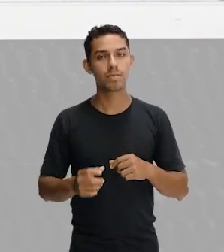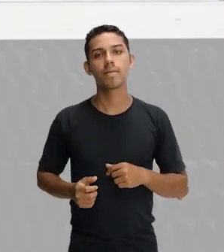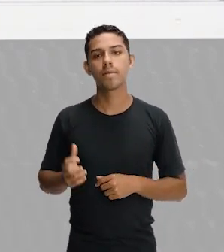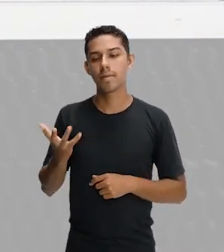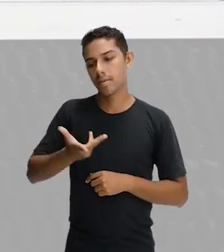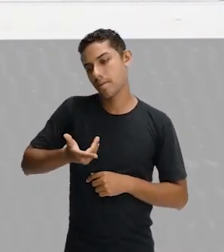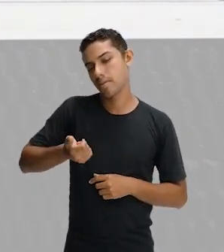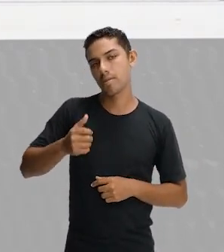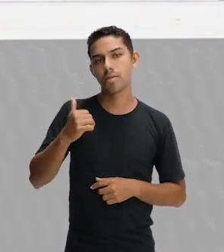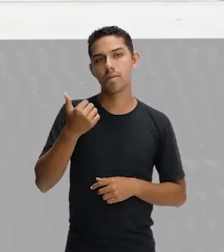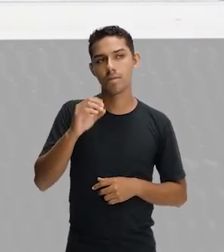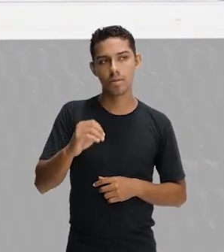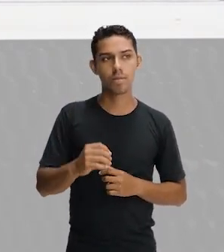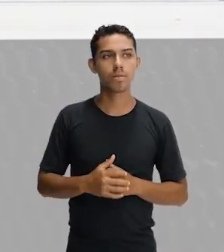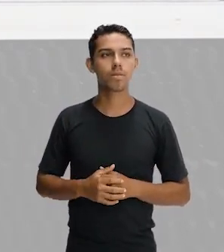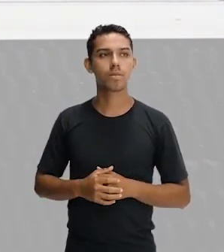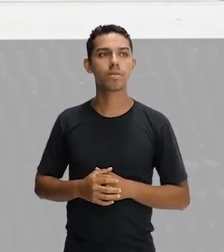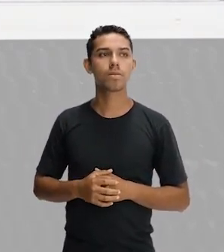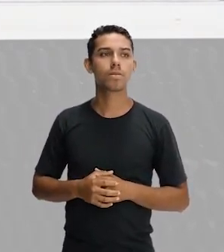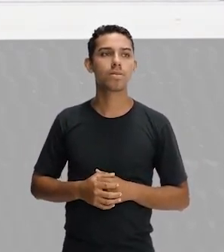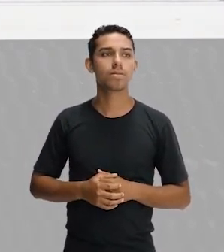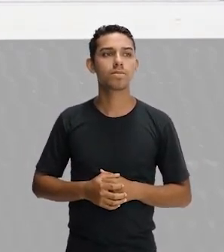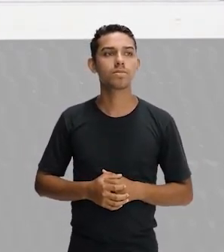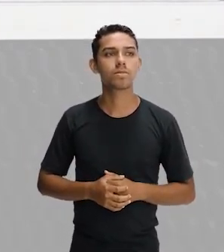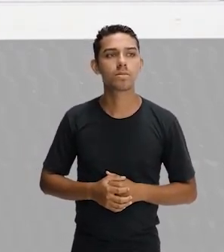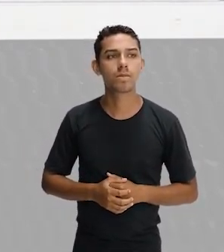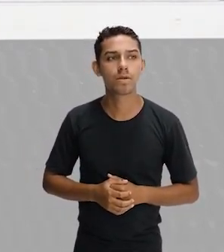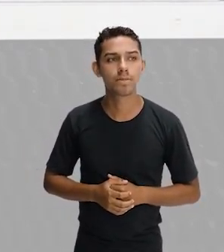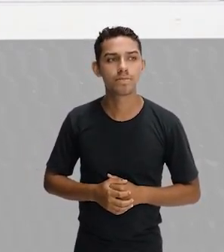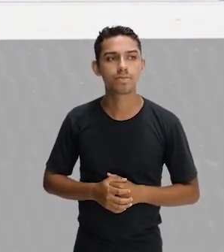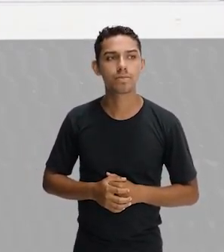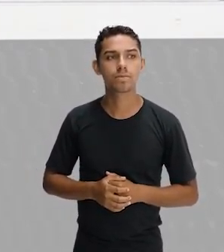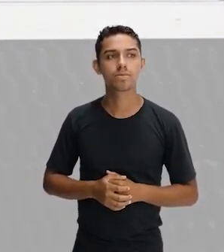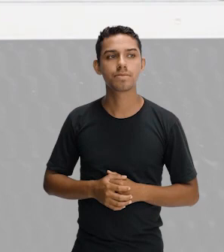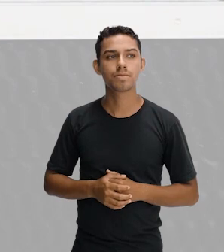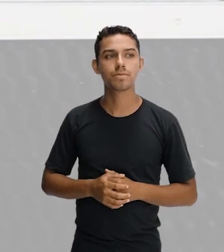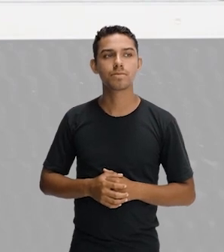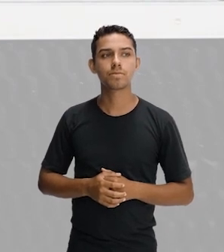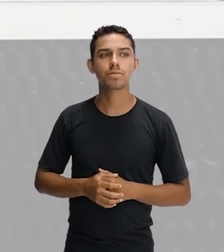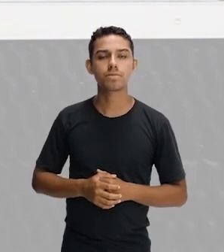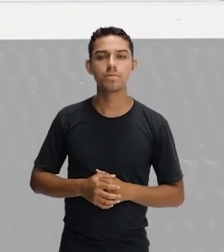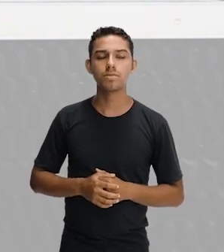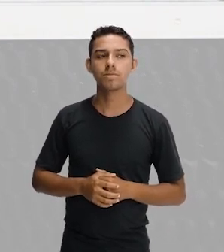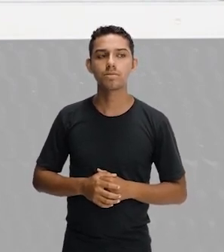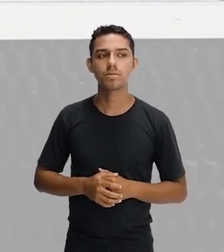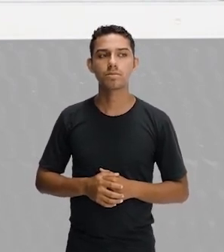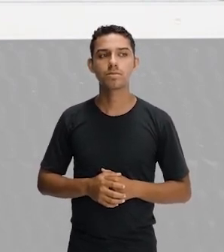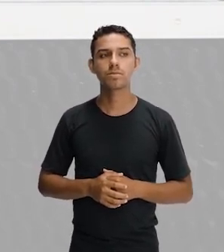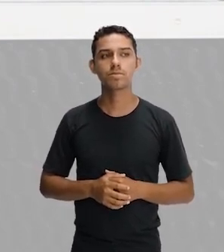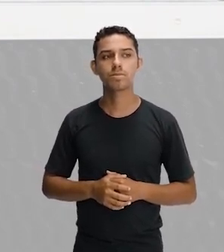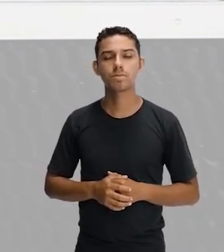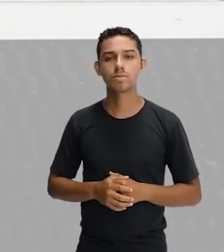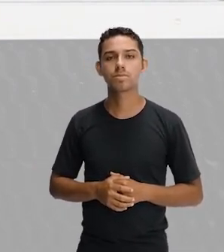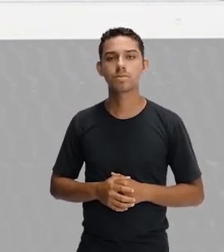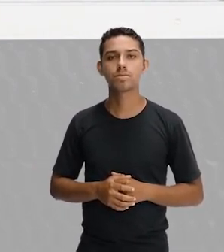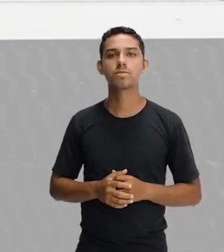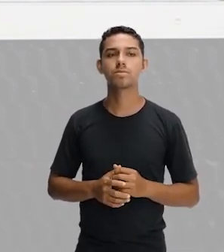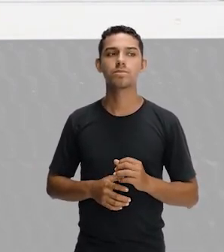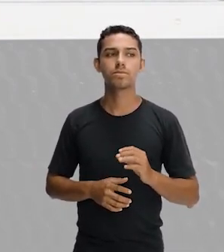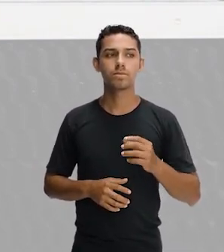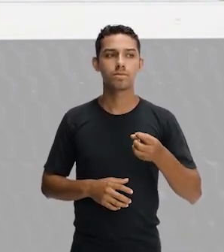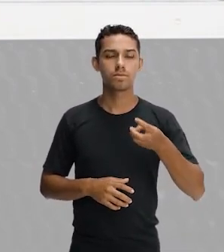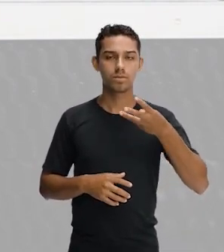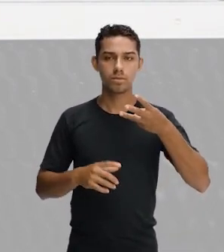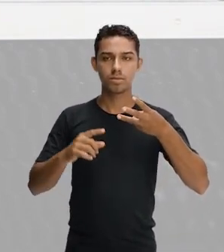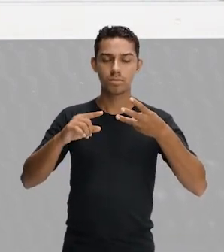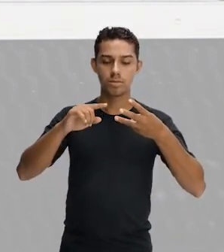3 vezes 0,5 vezes 10. Né? Isso é o mesmo que ó, L igual a 3. Para facilitar, eu vou